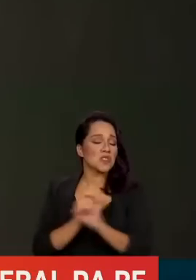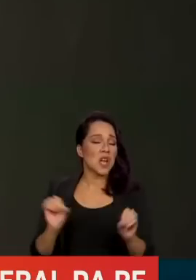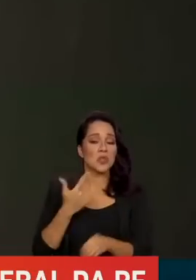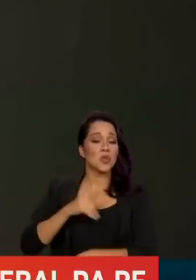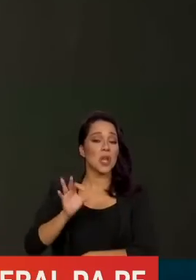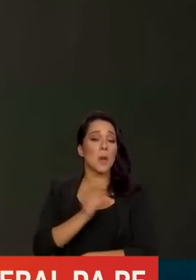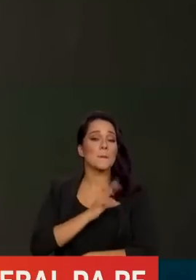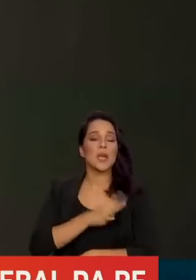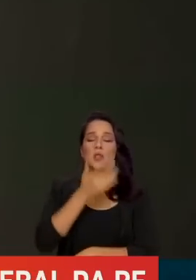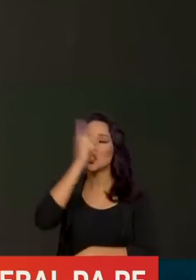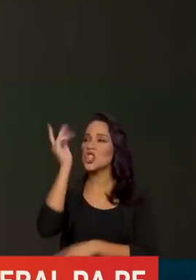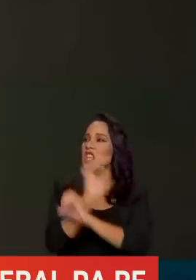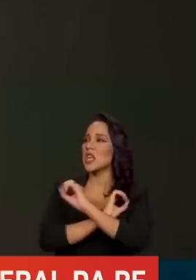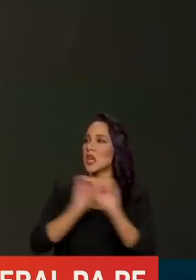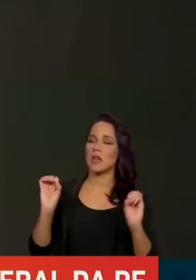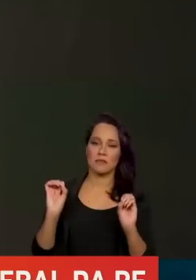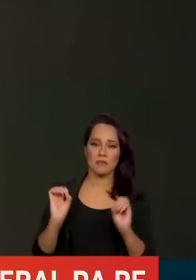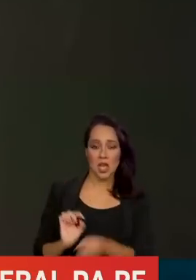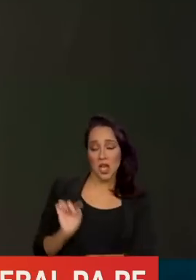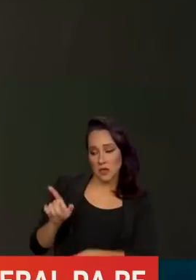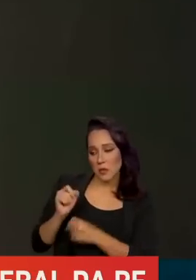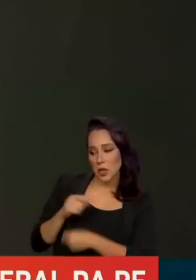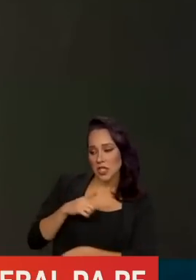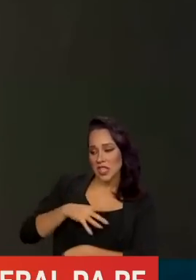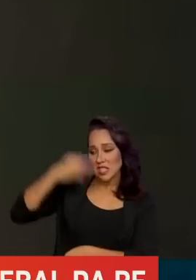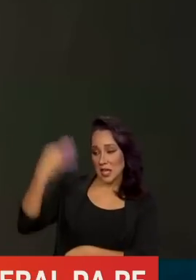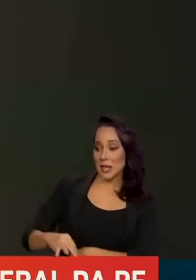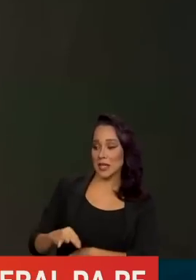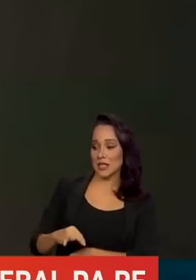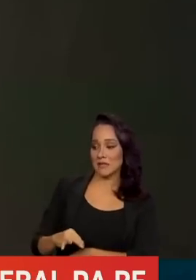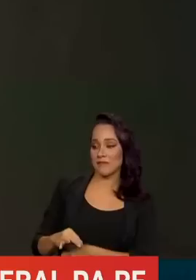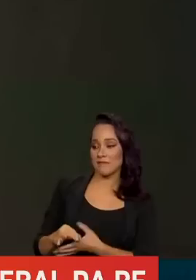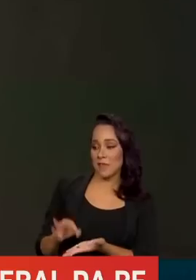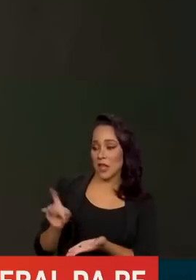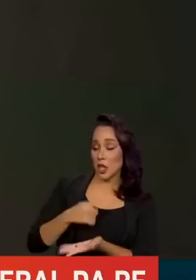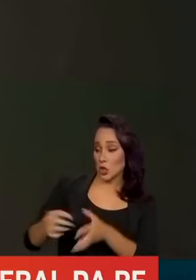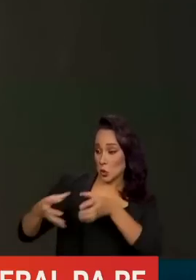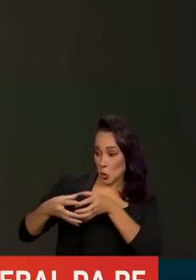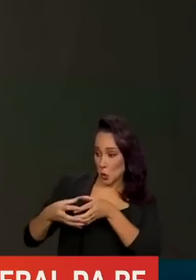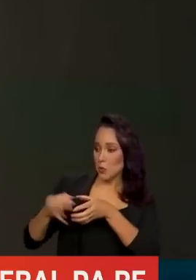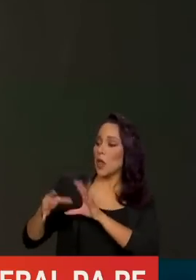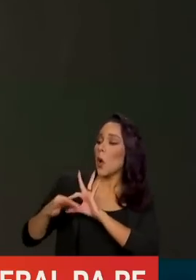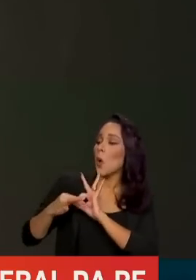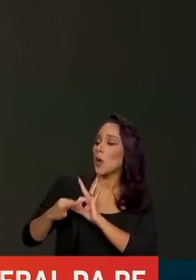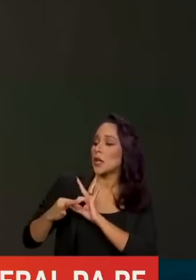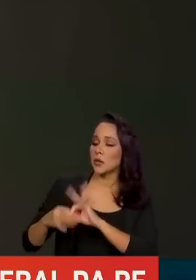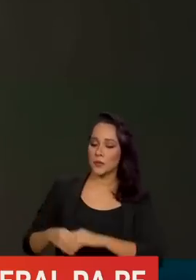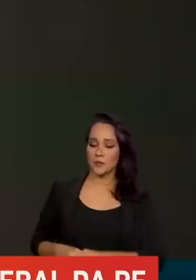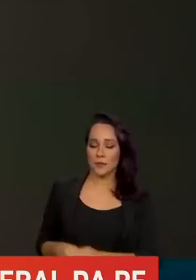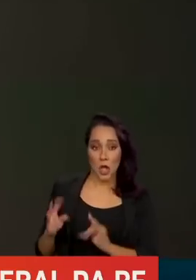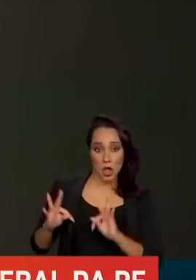ninguém e o senhor pode ter absoluta certeza que a nossa equipe está unida